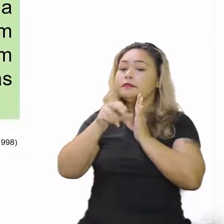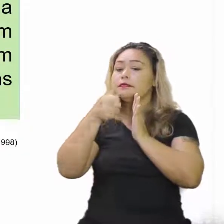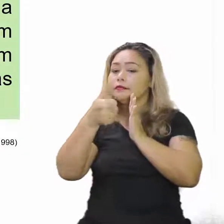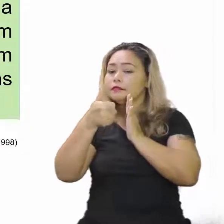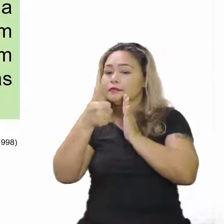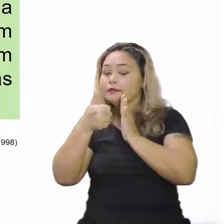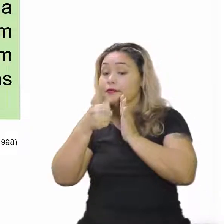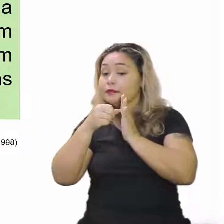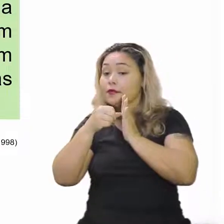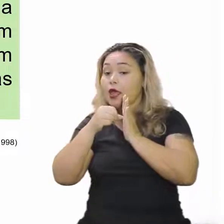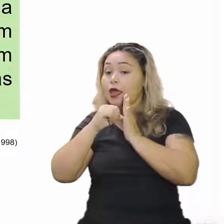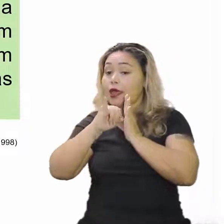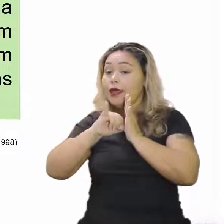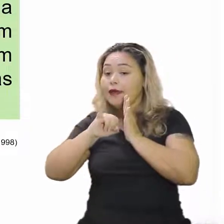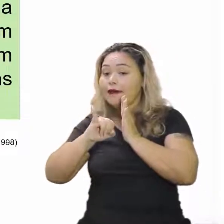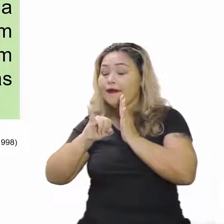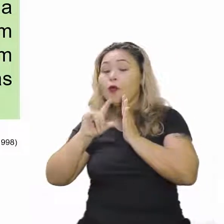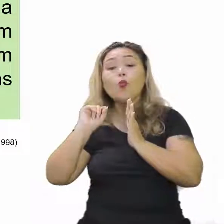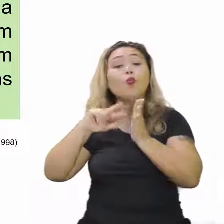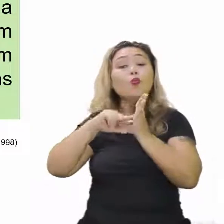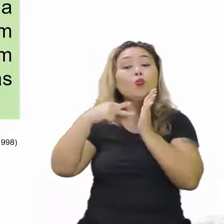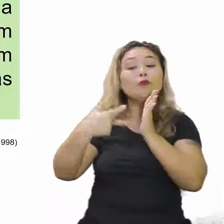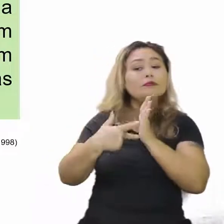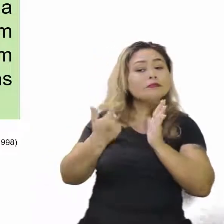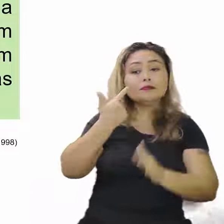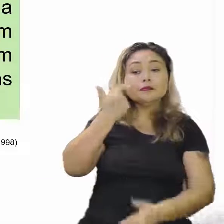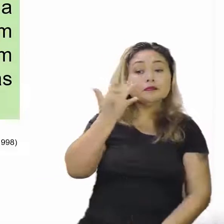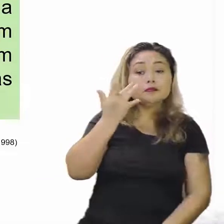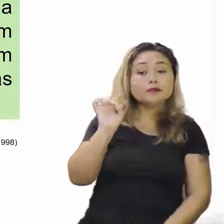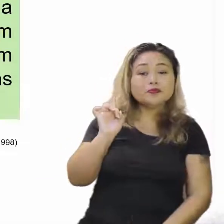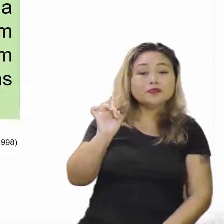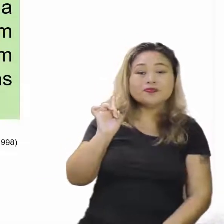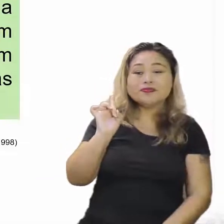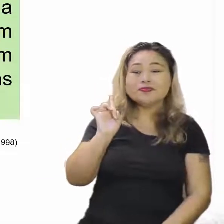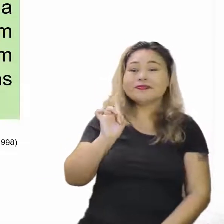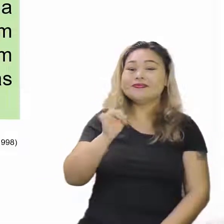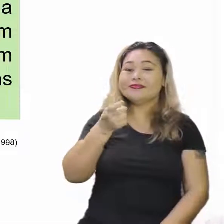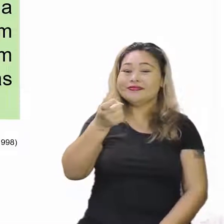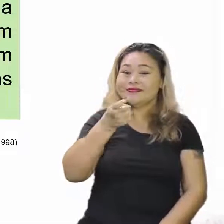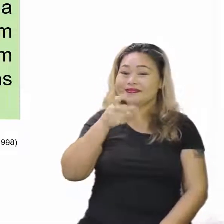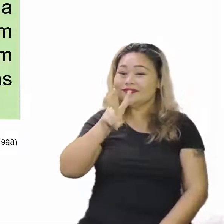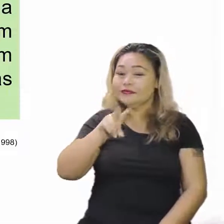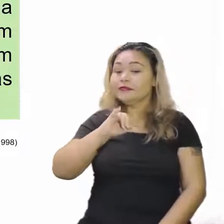XVI. Que é isso, professor? Tu não sabe isso aí não, algarismo romano?